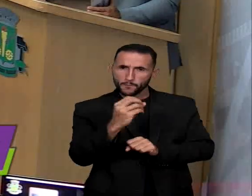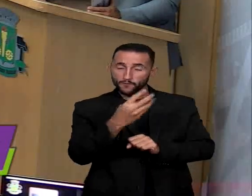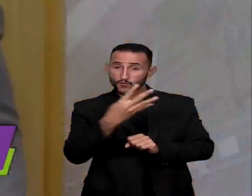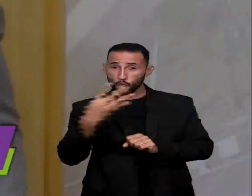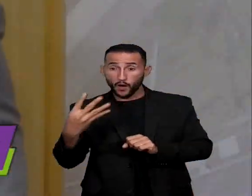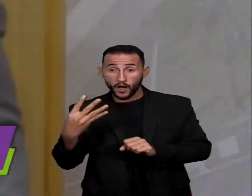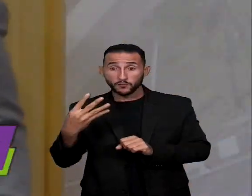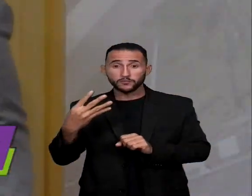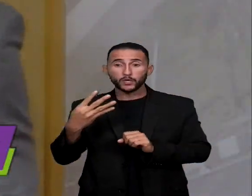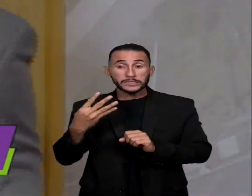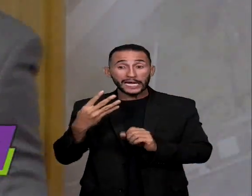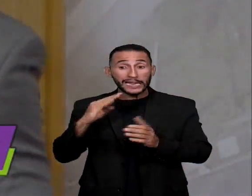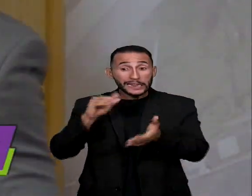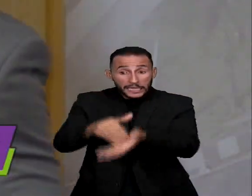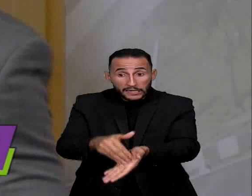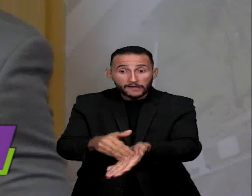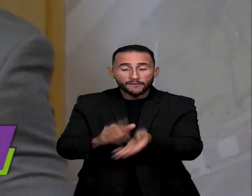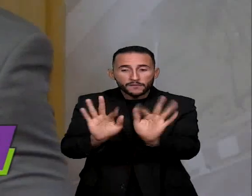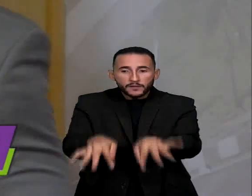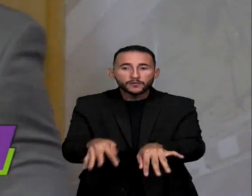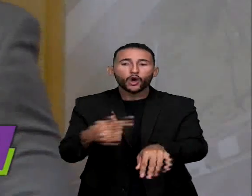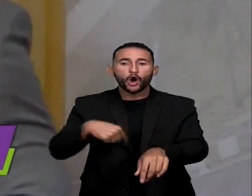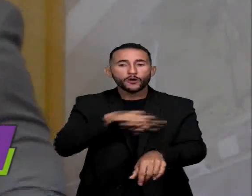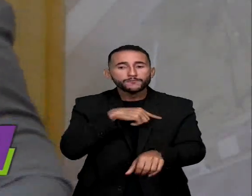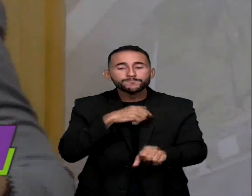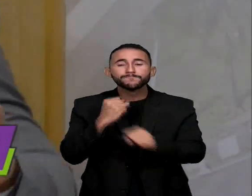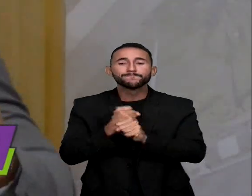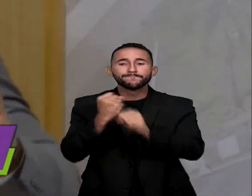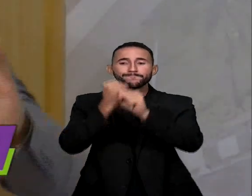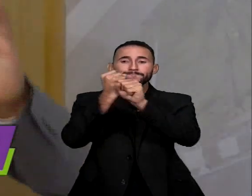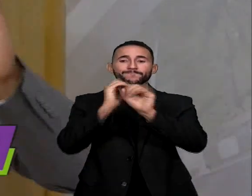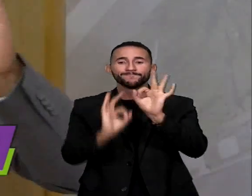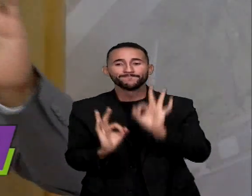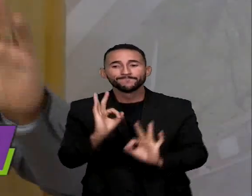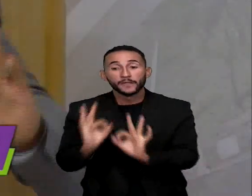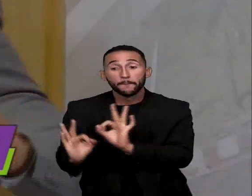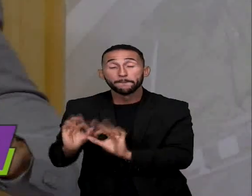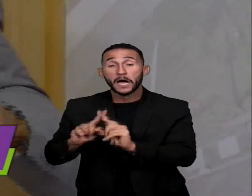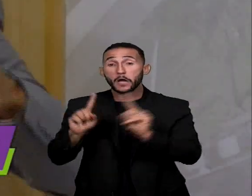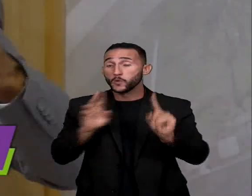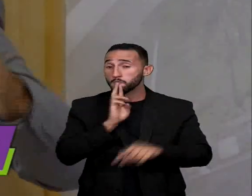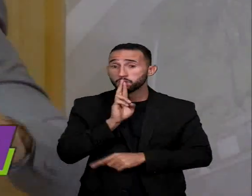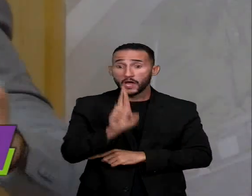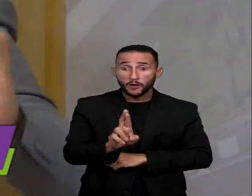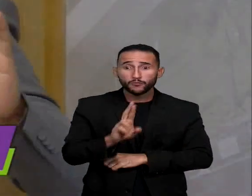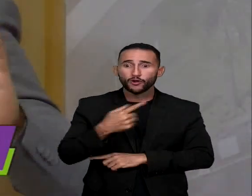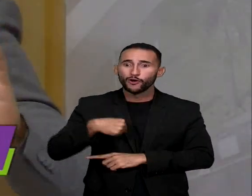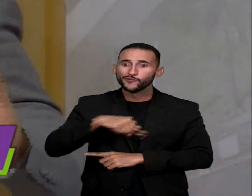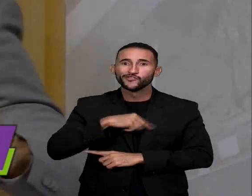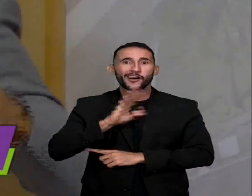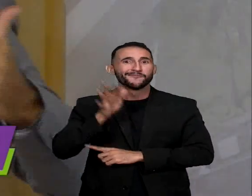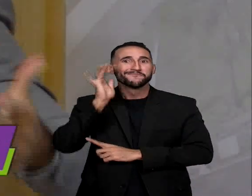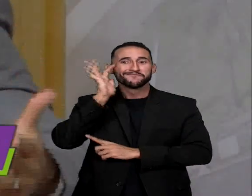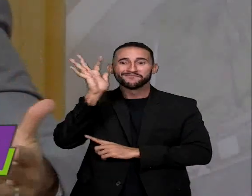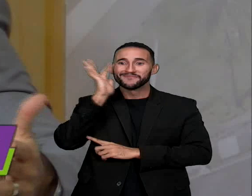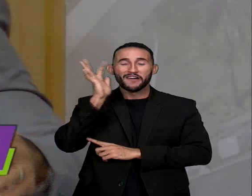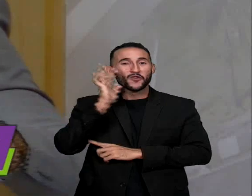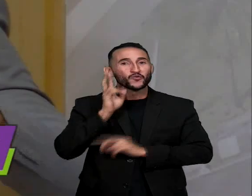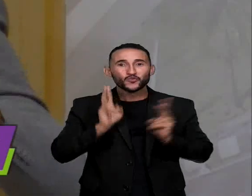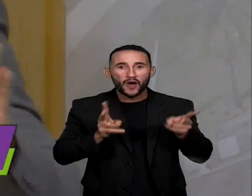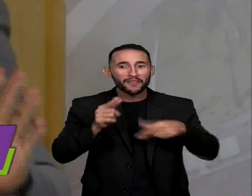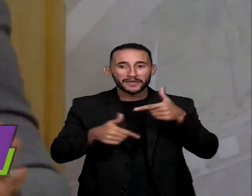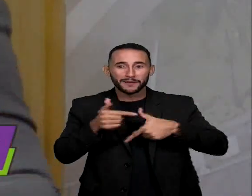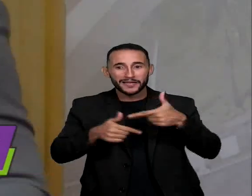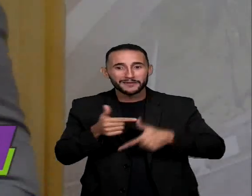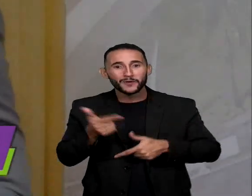implementar e o resultado eh graças a Deus a gente imagina né e a Gente Tá torcendo e vamos trabalhar para isso que